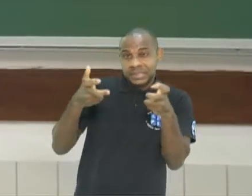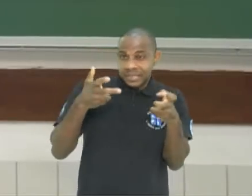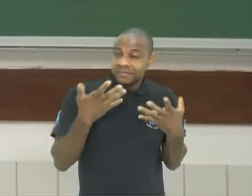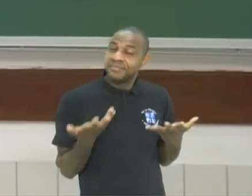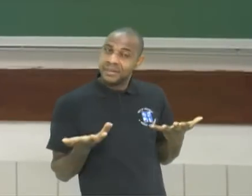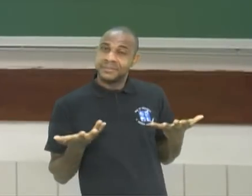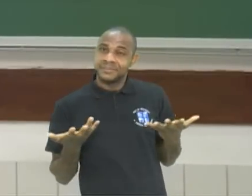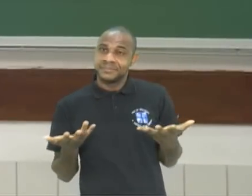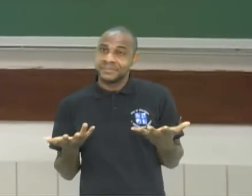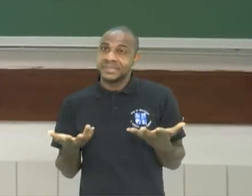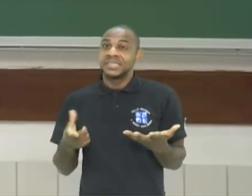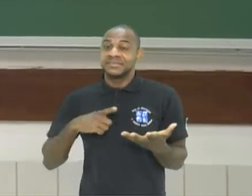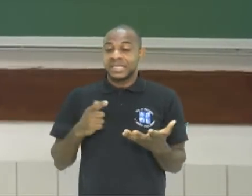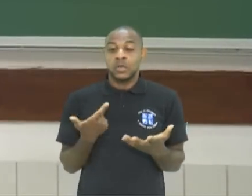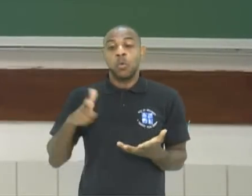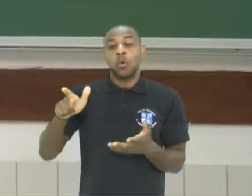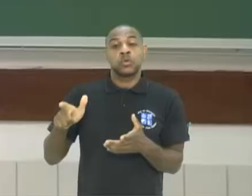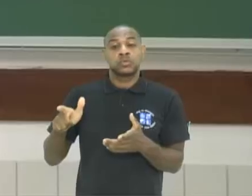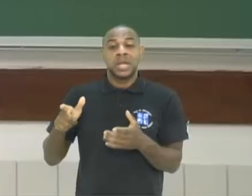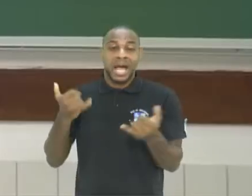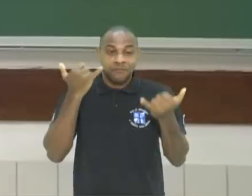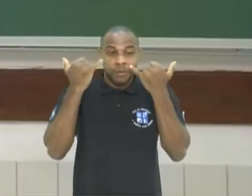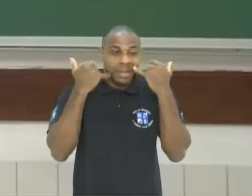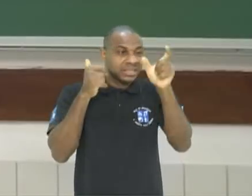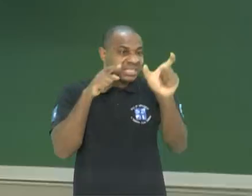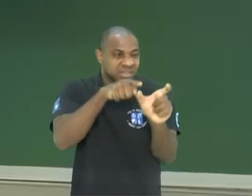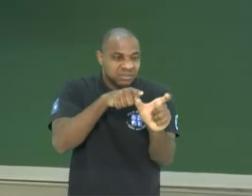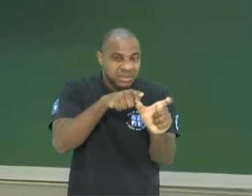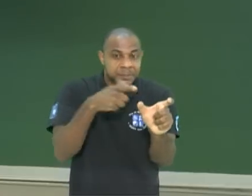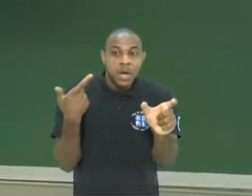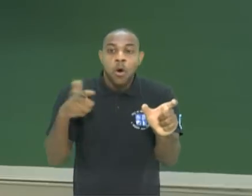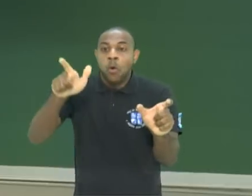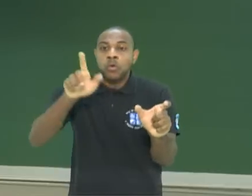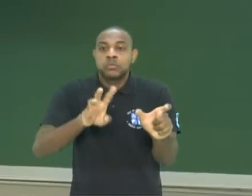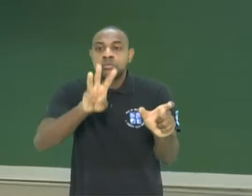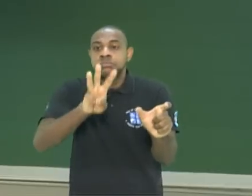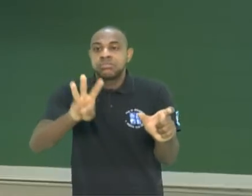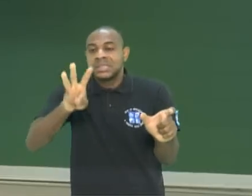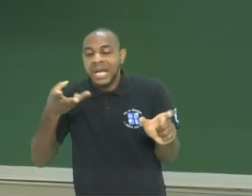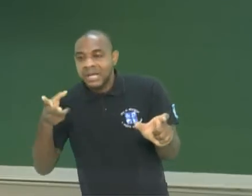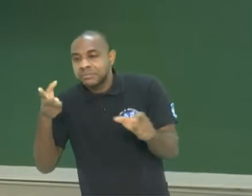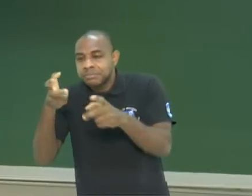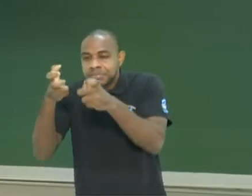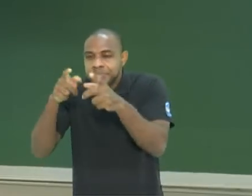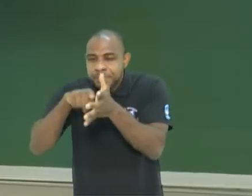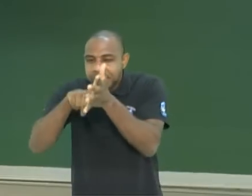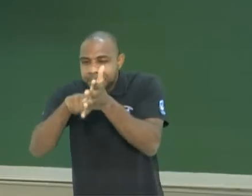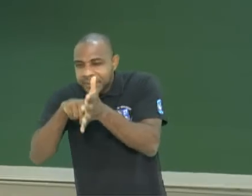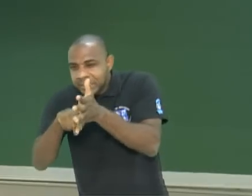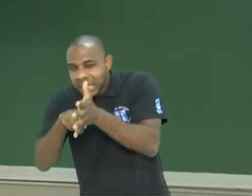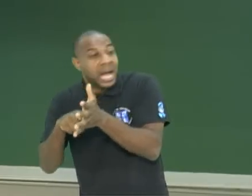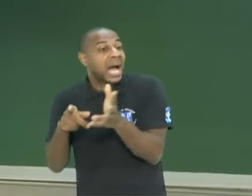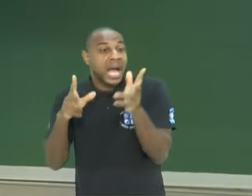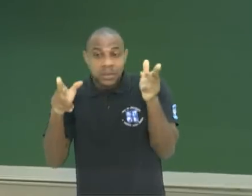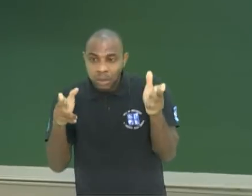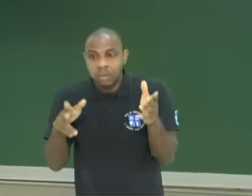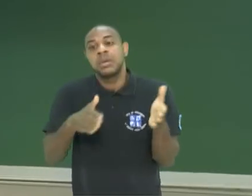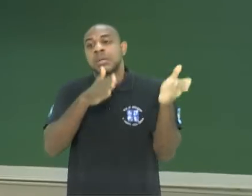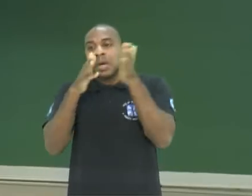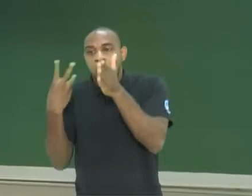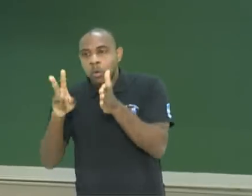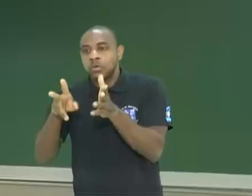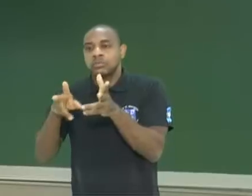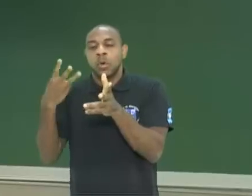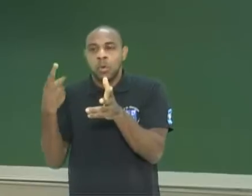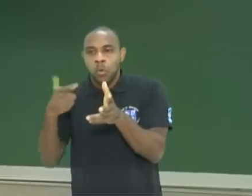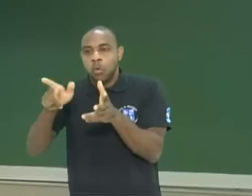foi publicado em outro local. Por quê? Porque isso vai validar aquela informação. Você vai perceber se realmente